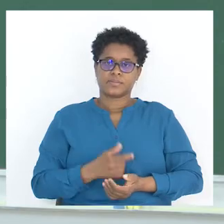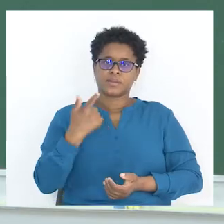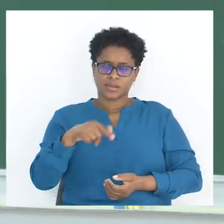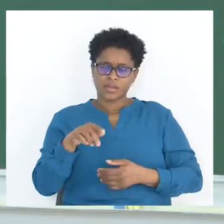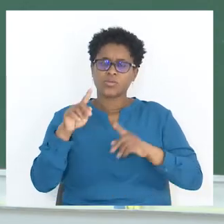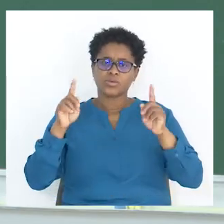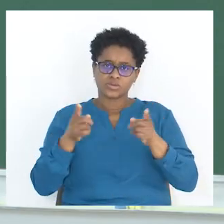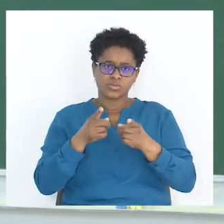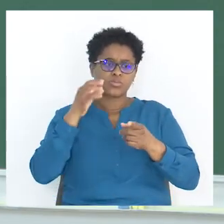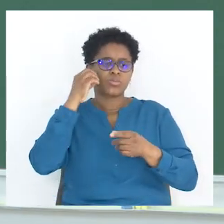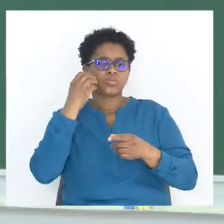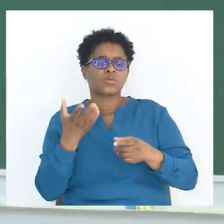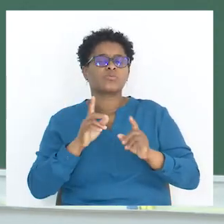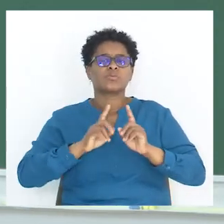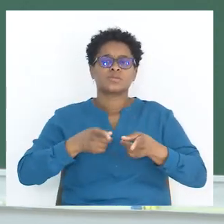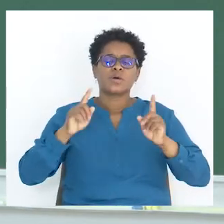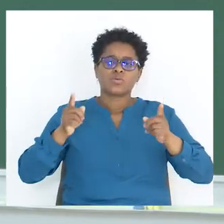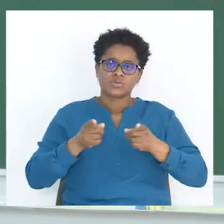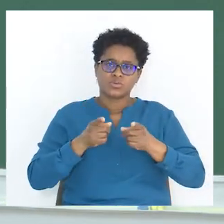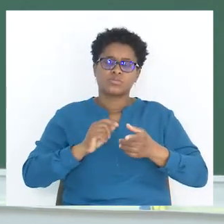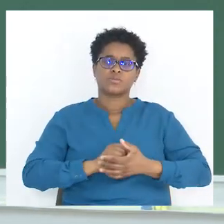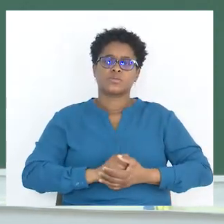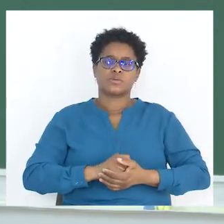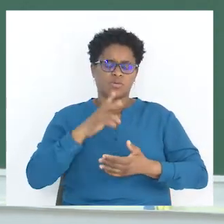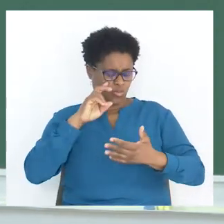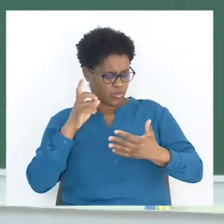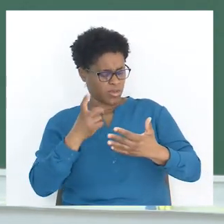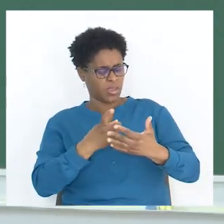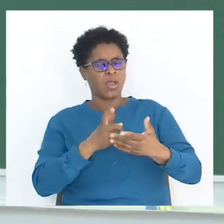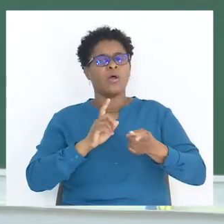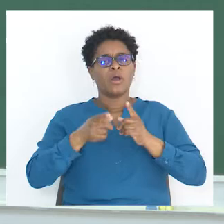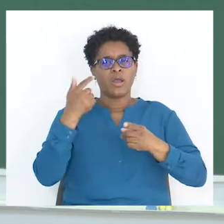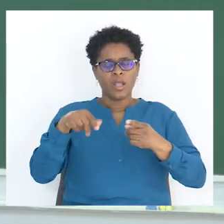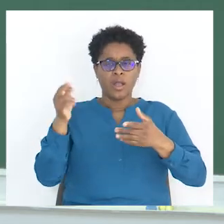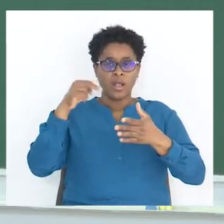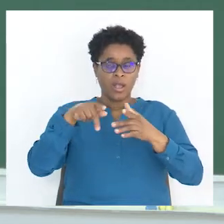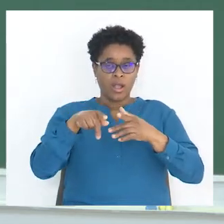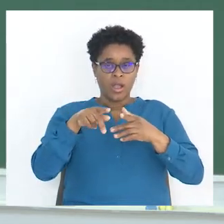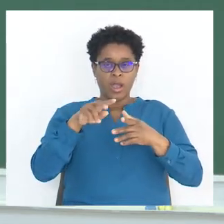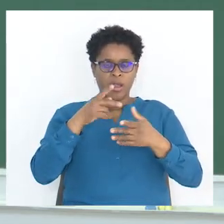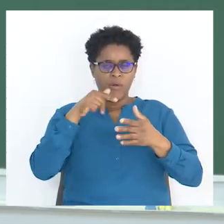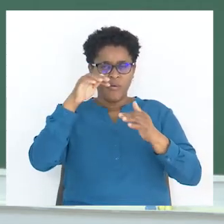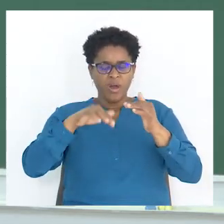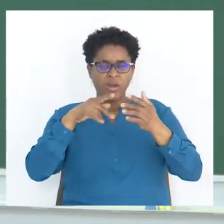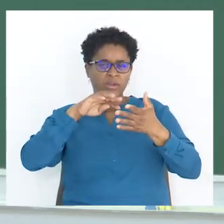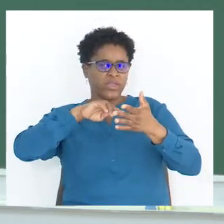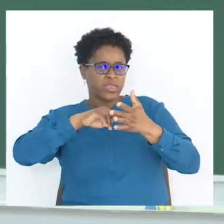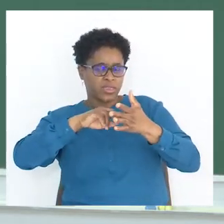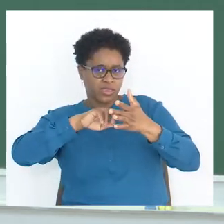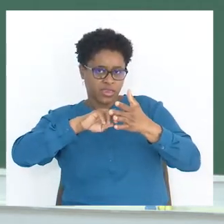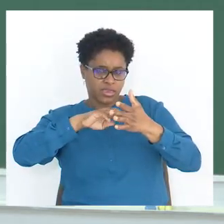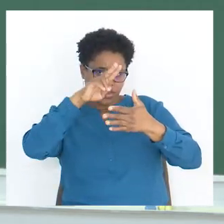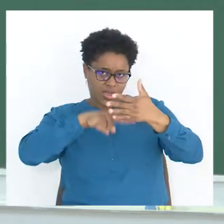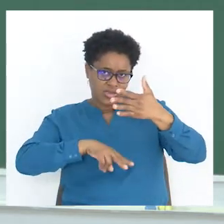Portanto, tens o resumo e como é que vai começar o resumo? Observa o que está à entrada. É o foco do texto que tu tens